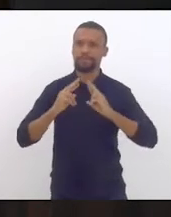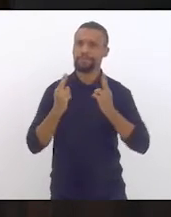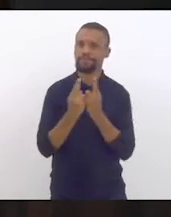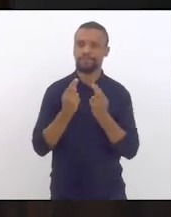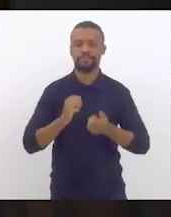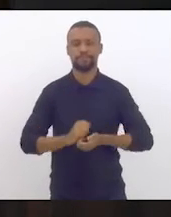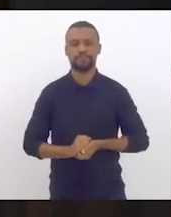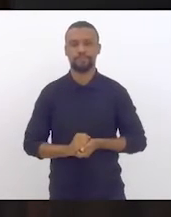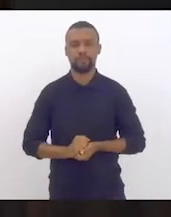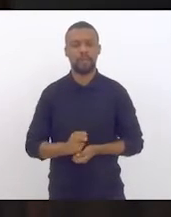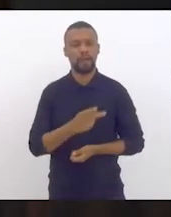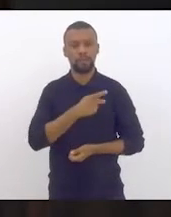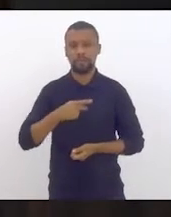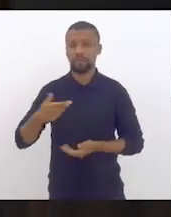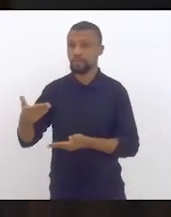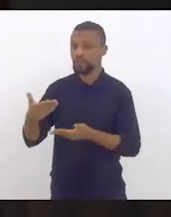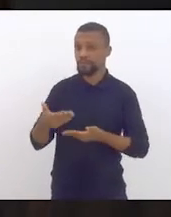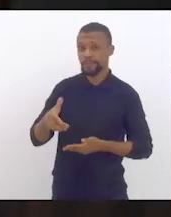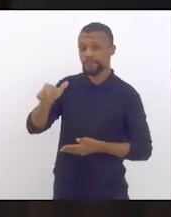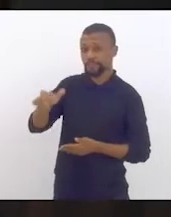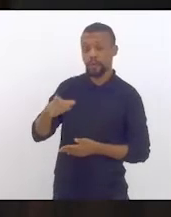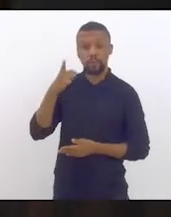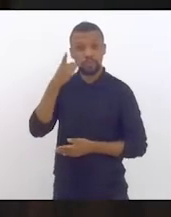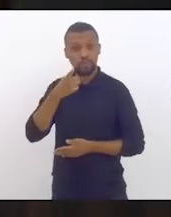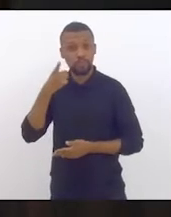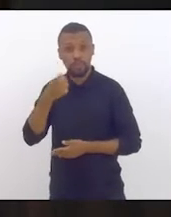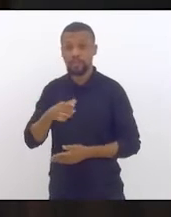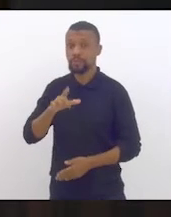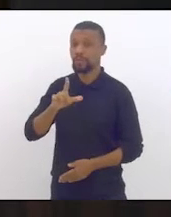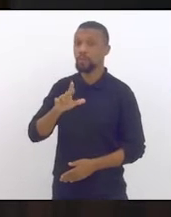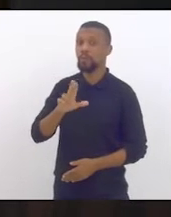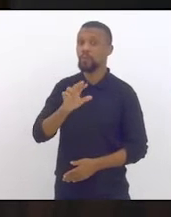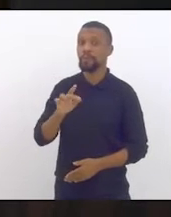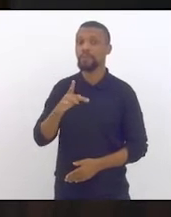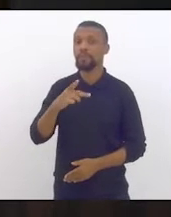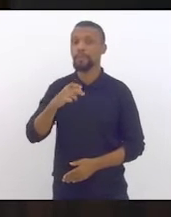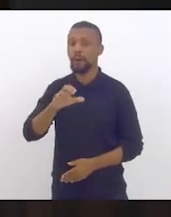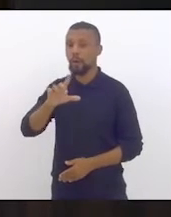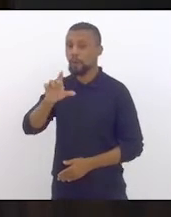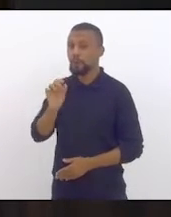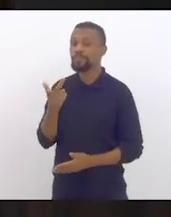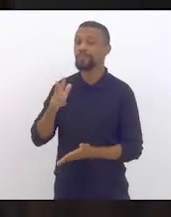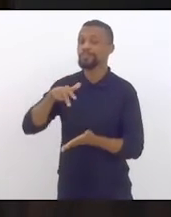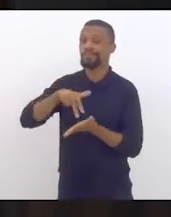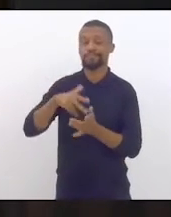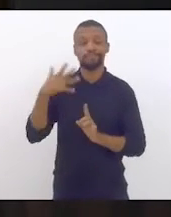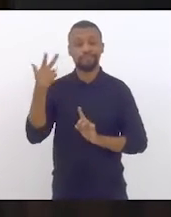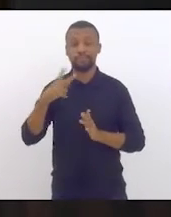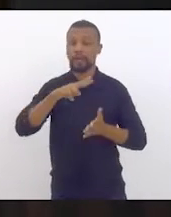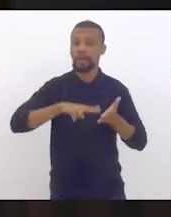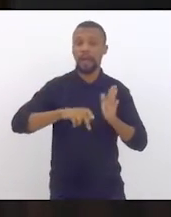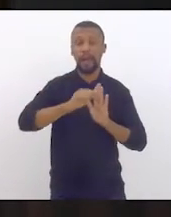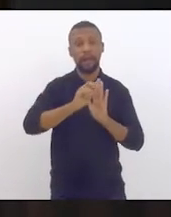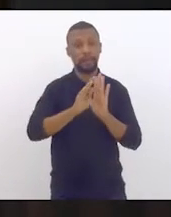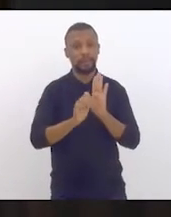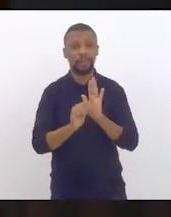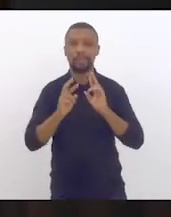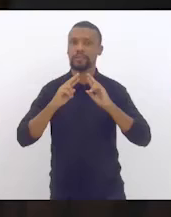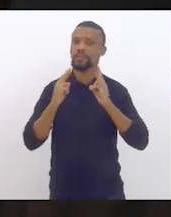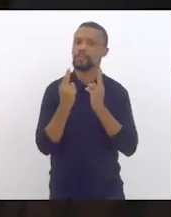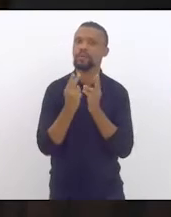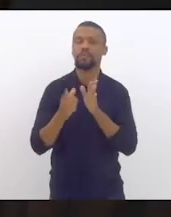presidência convida o Nobre Deputado Luiz Paulo Corrêa da Rocha para fazer a leitura da ata da sessão anterior